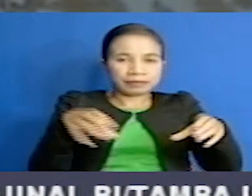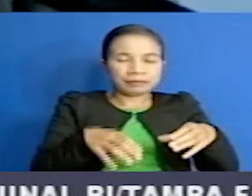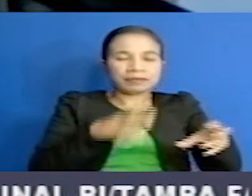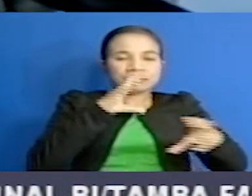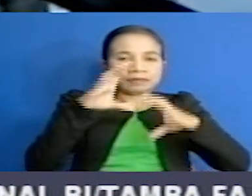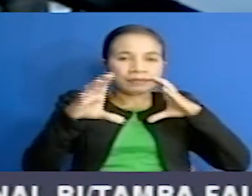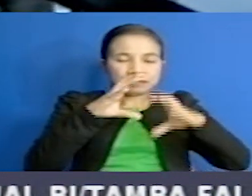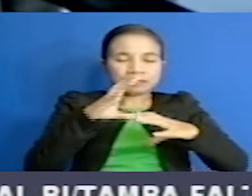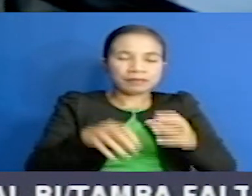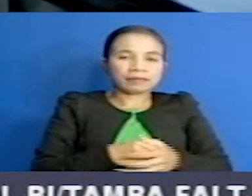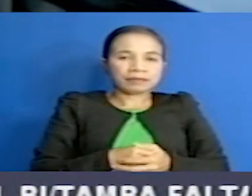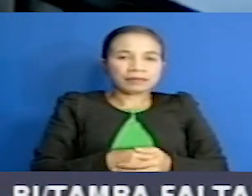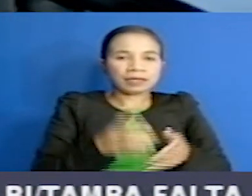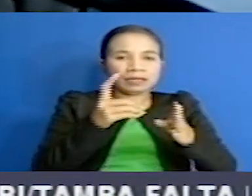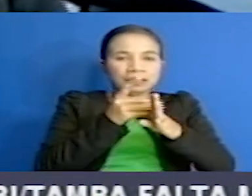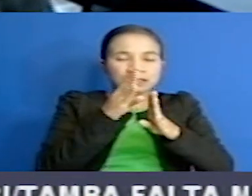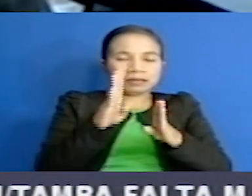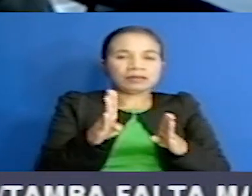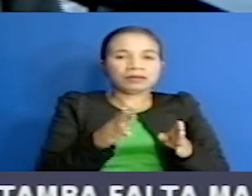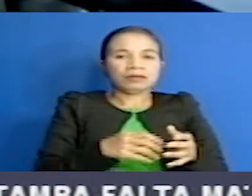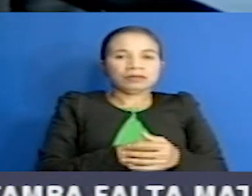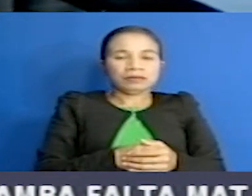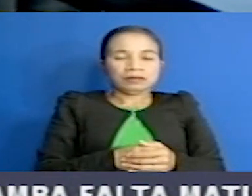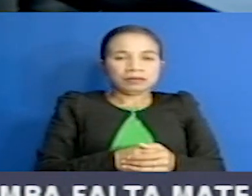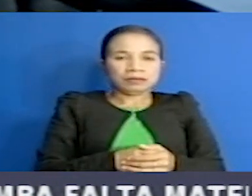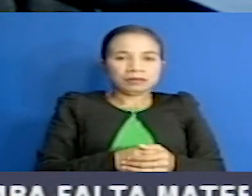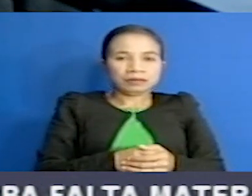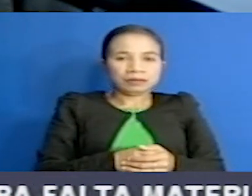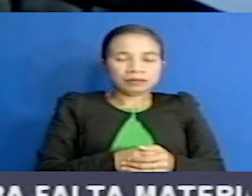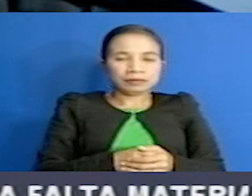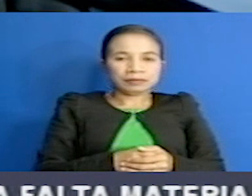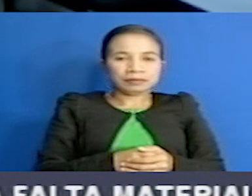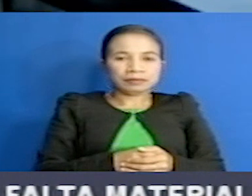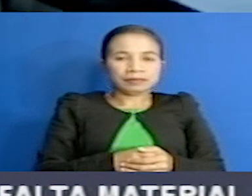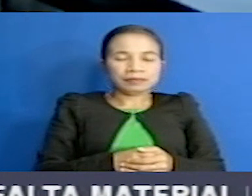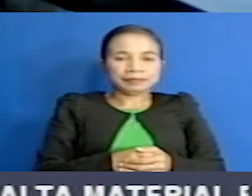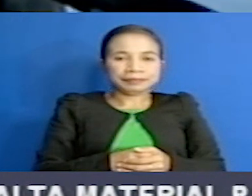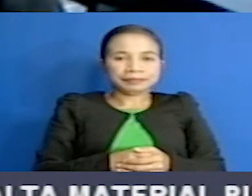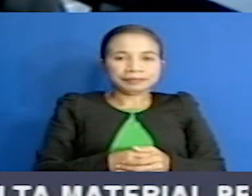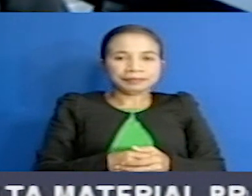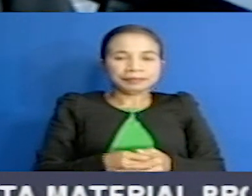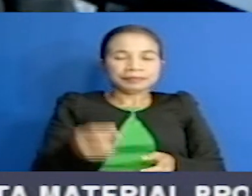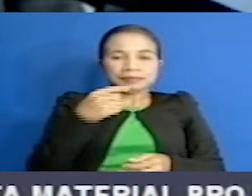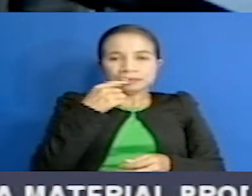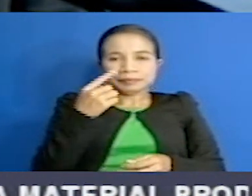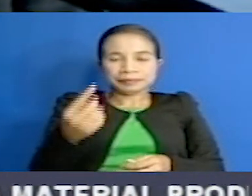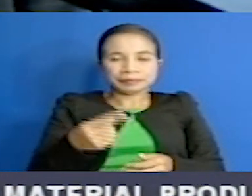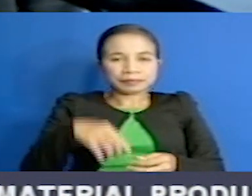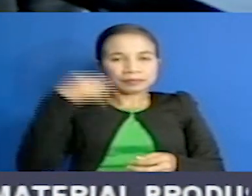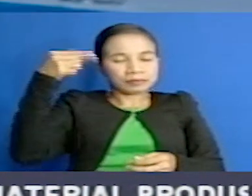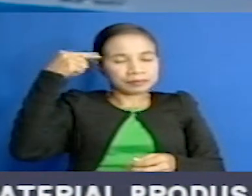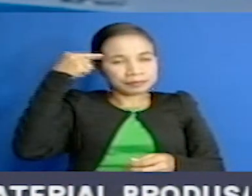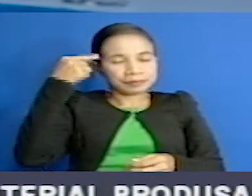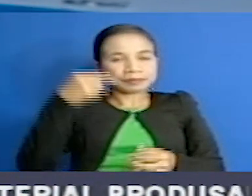telecomunicação. Diretor Executivo Ceslin, Sociedade Anônimo. Sérgio Campos dos Santos Ateten,